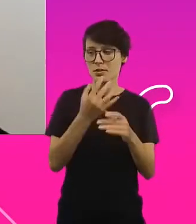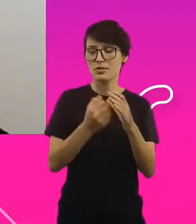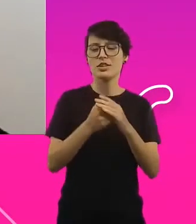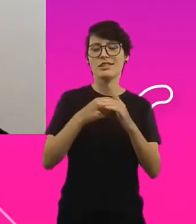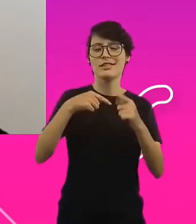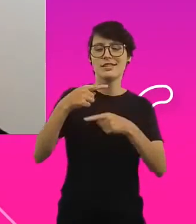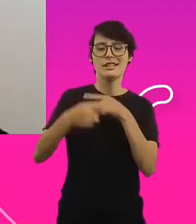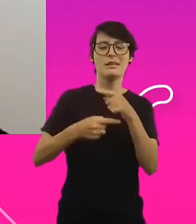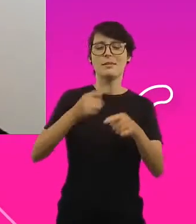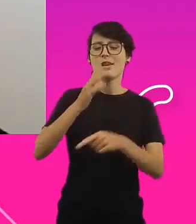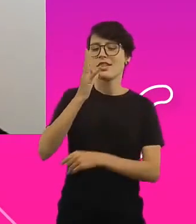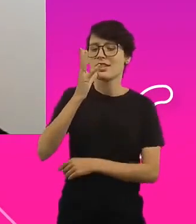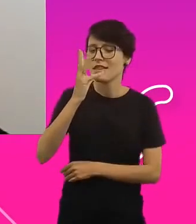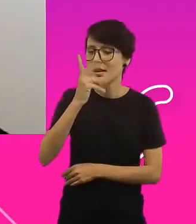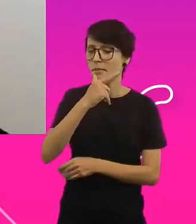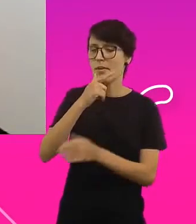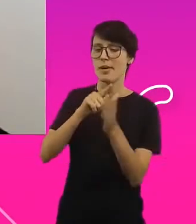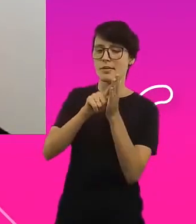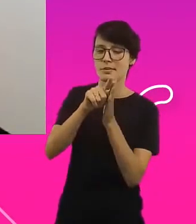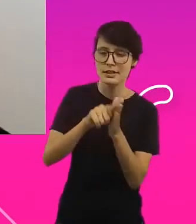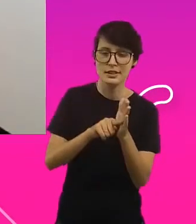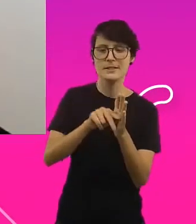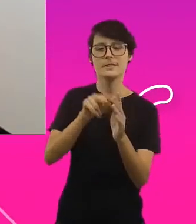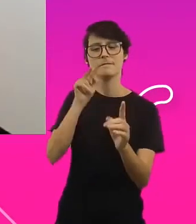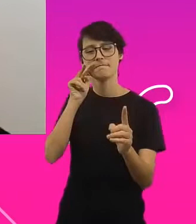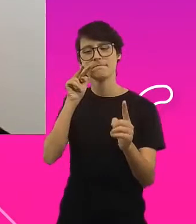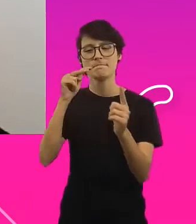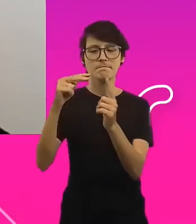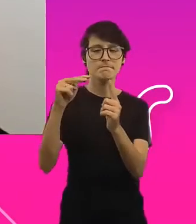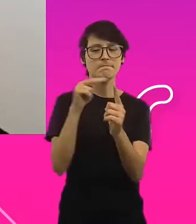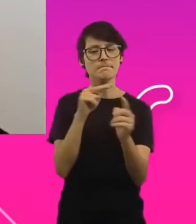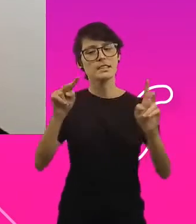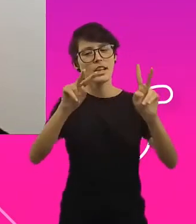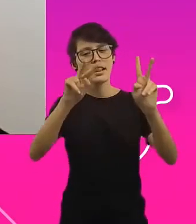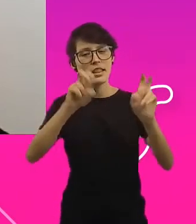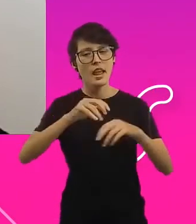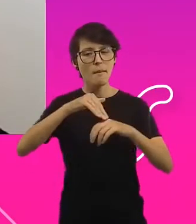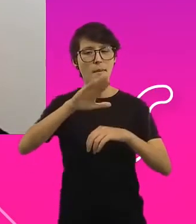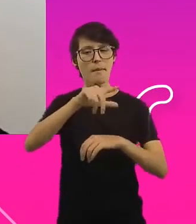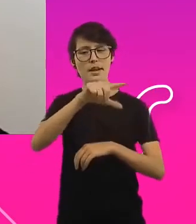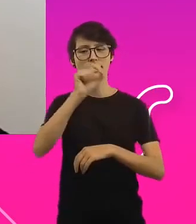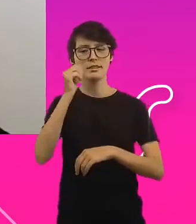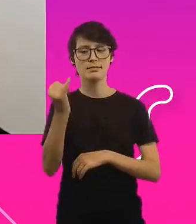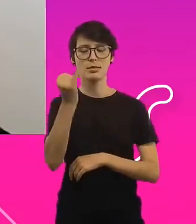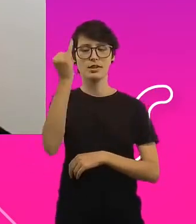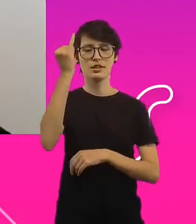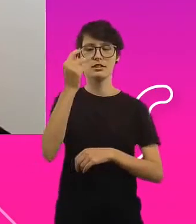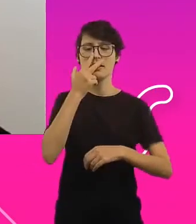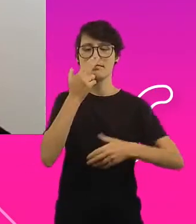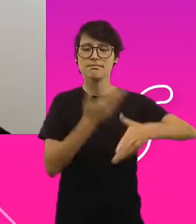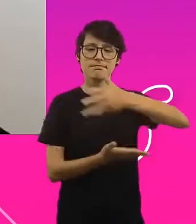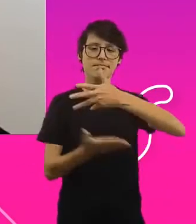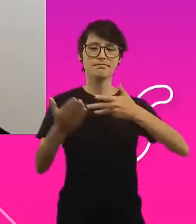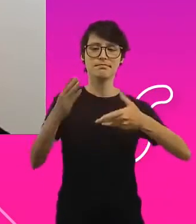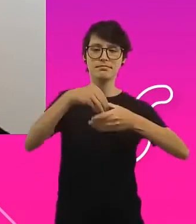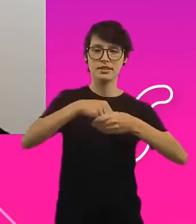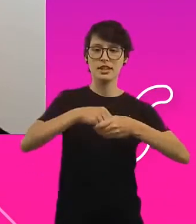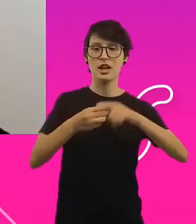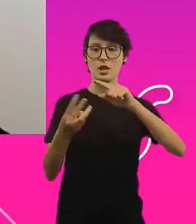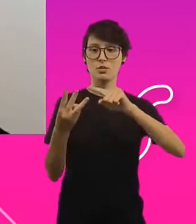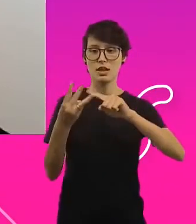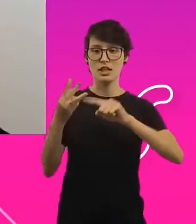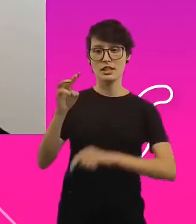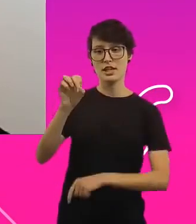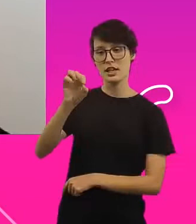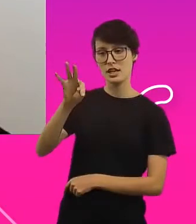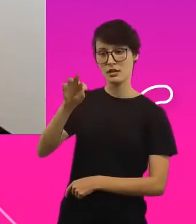pesquisa, olhando para quais temas teriam maior relevância e tratabilidade pelo terceiro setor, foi